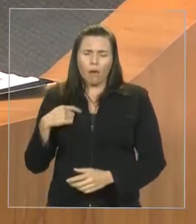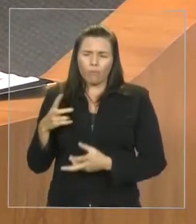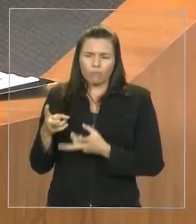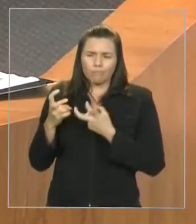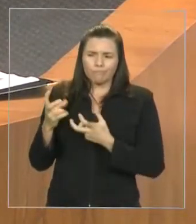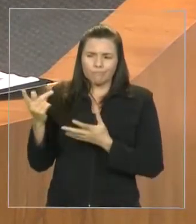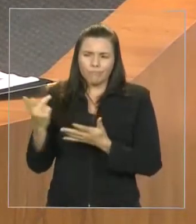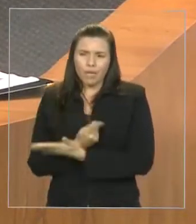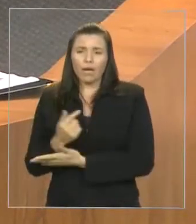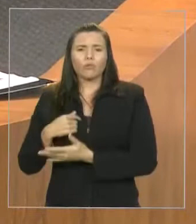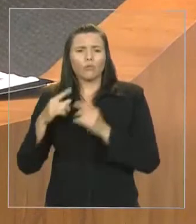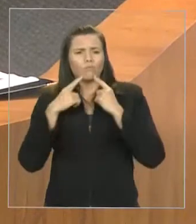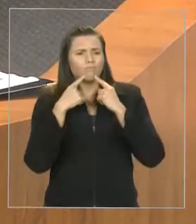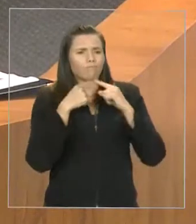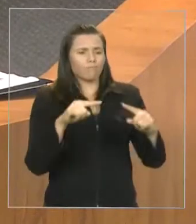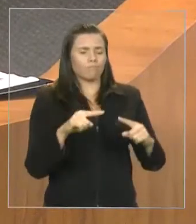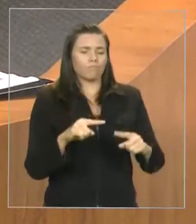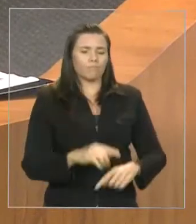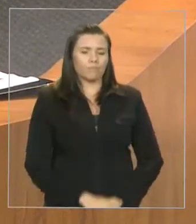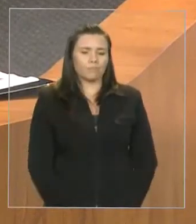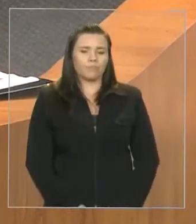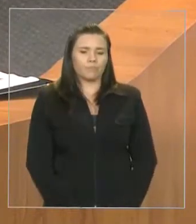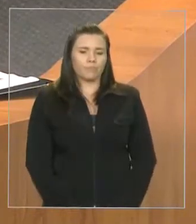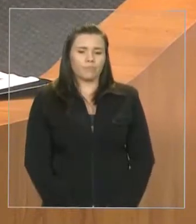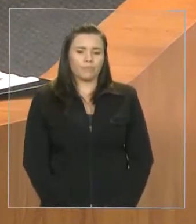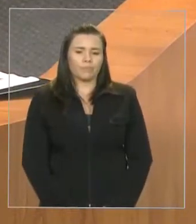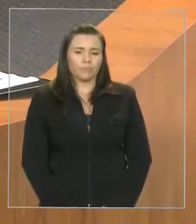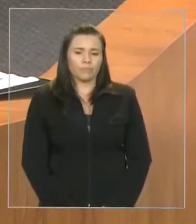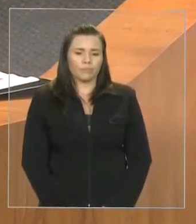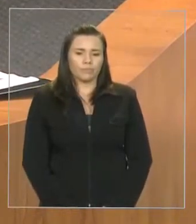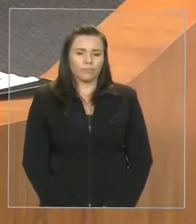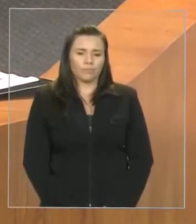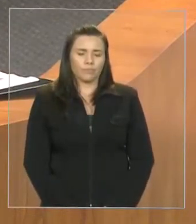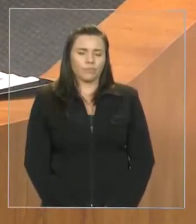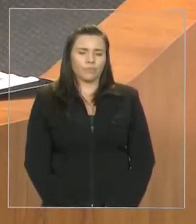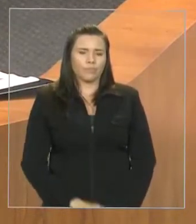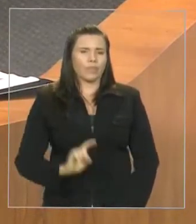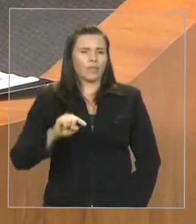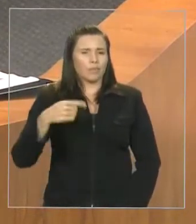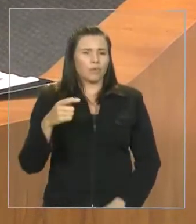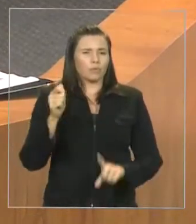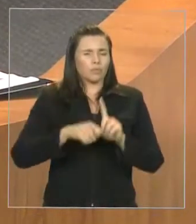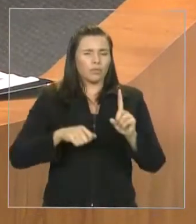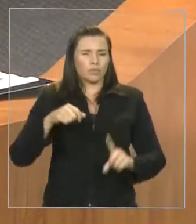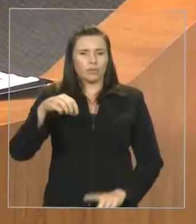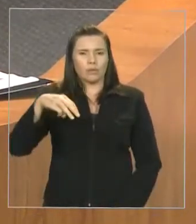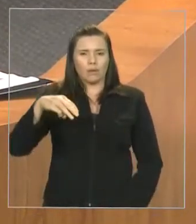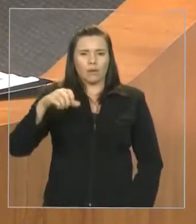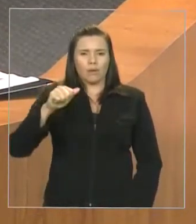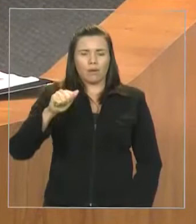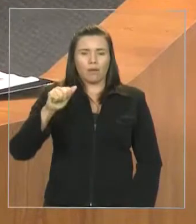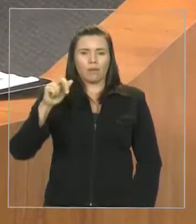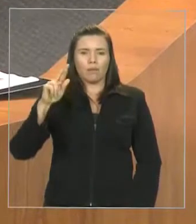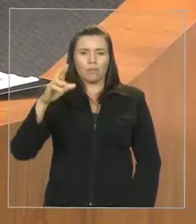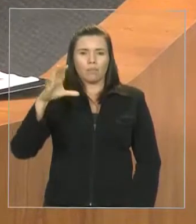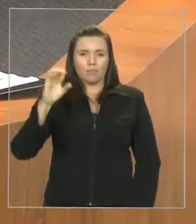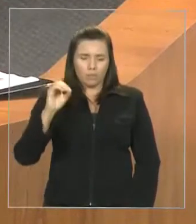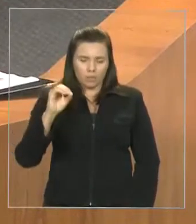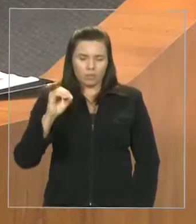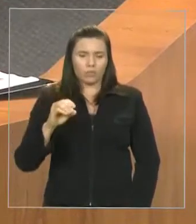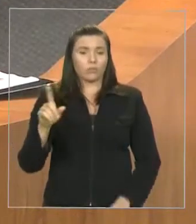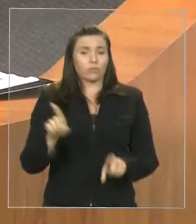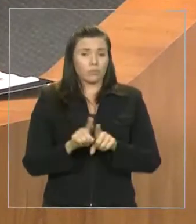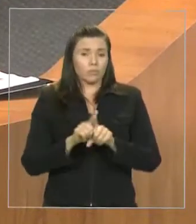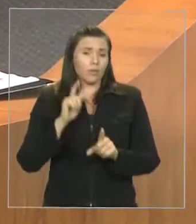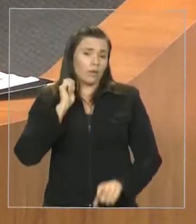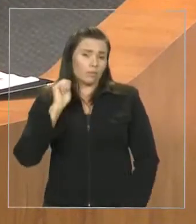no ano de 2017, depois do mês de março, do mês de abril, quando o governador Flávio